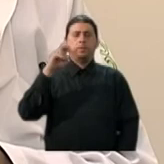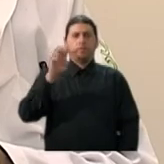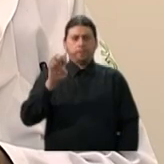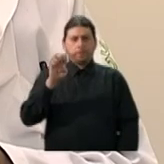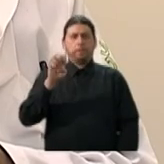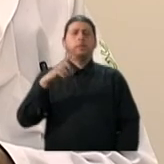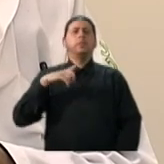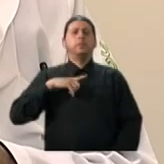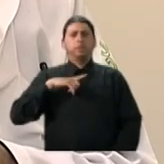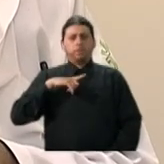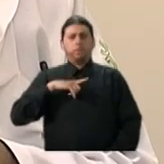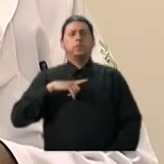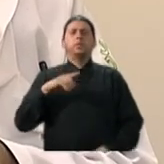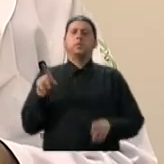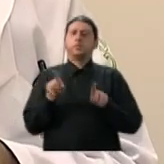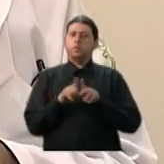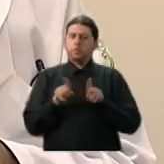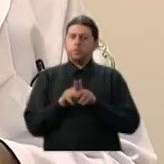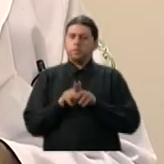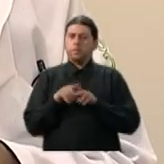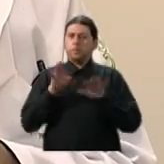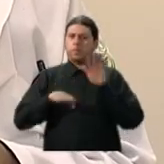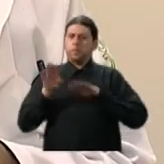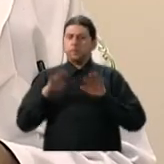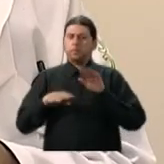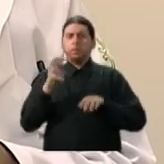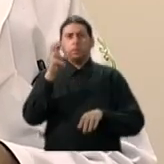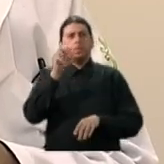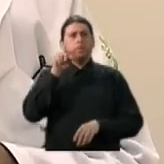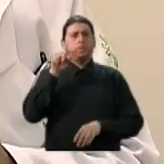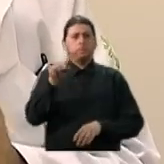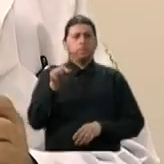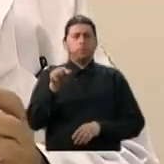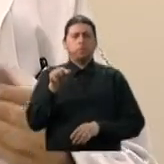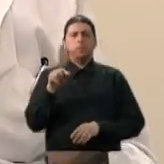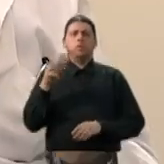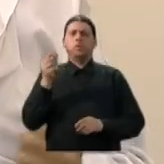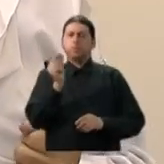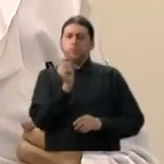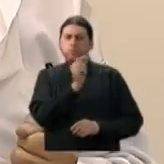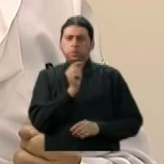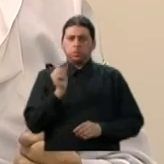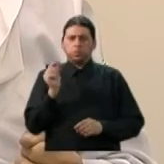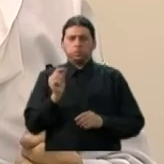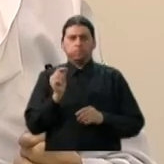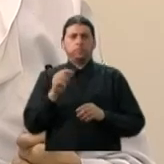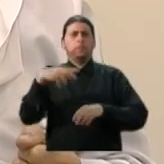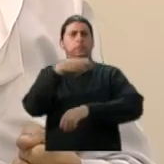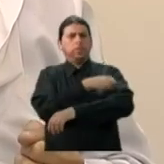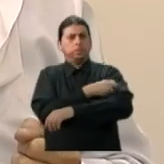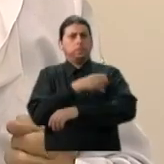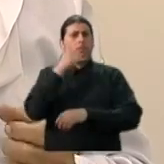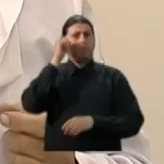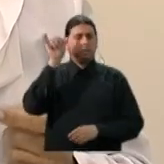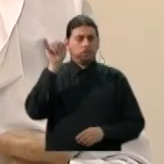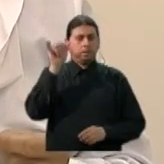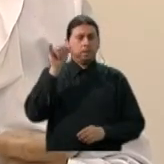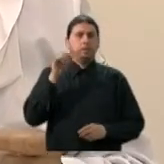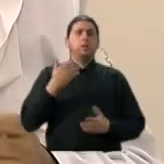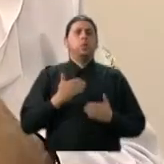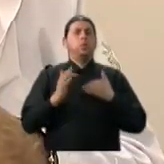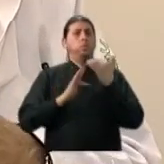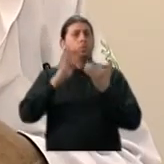células. E cada célula libera 50 mil partículas do vírus. A vacina é preventiva, ela não é terapêutica. Então, ela